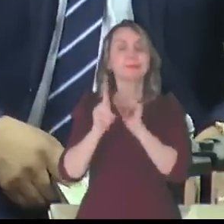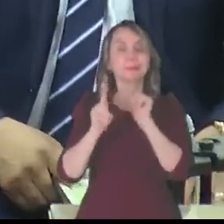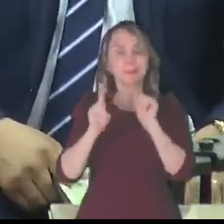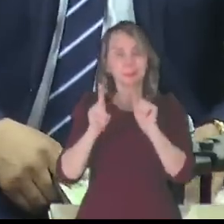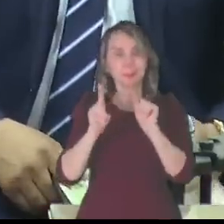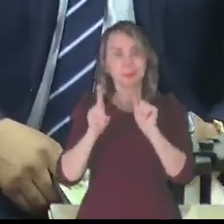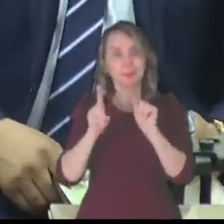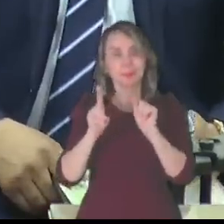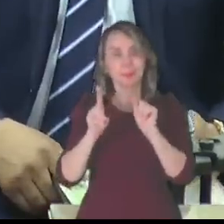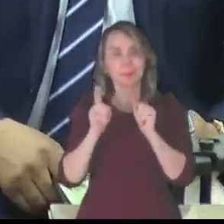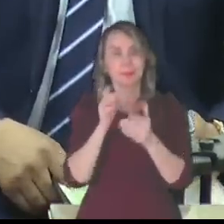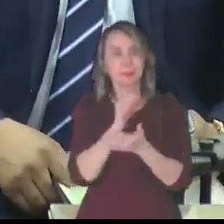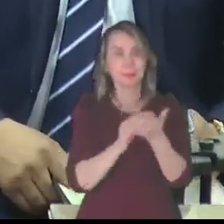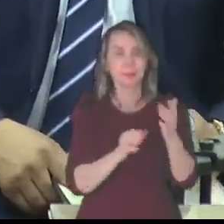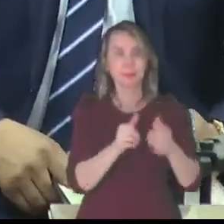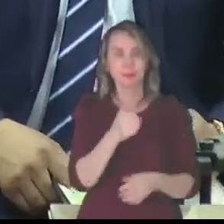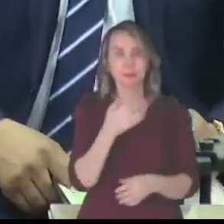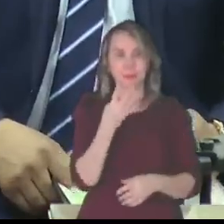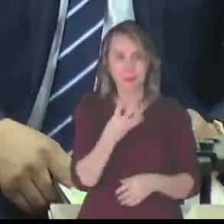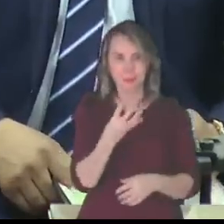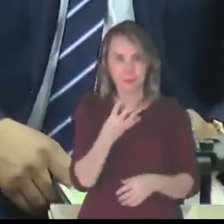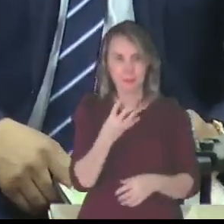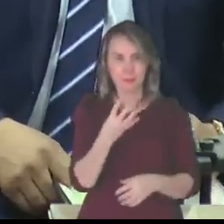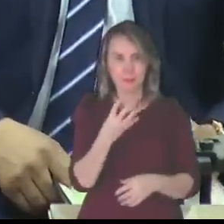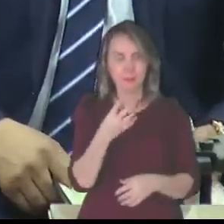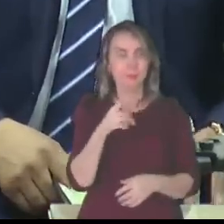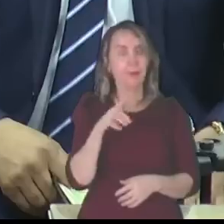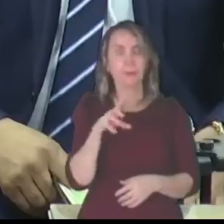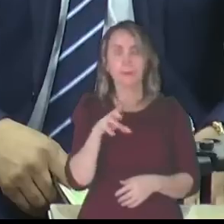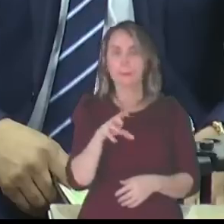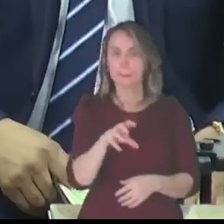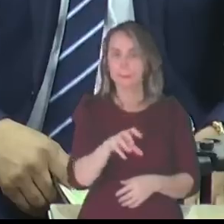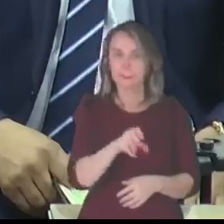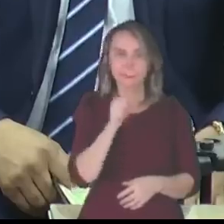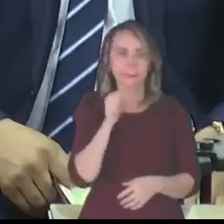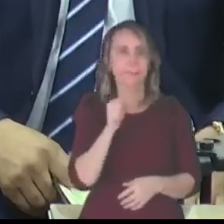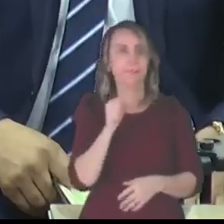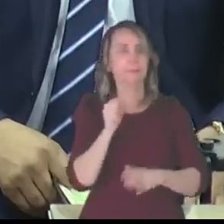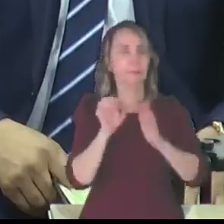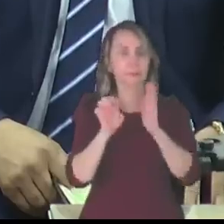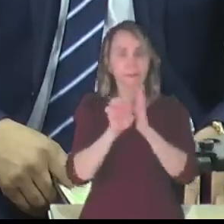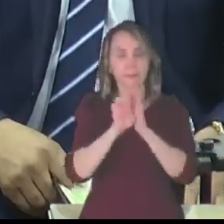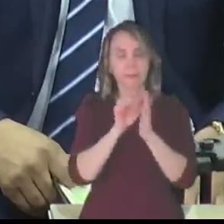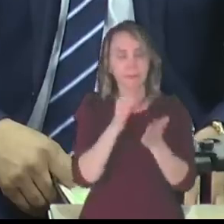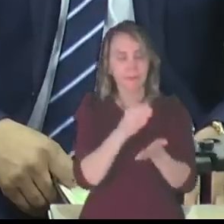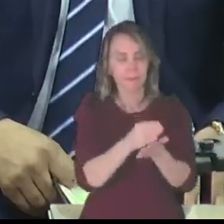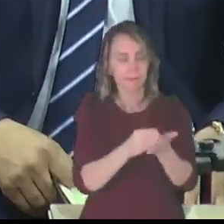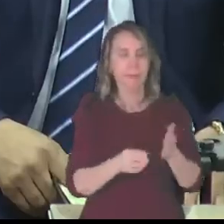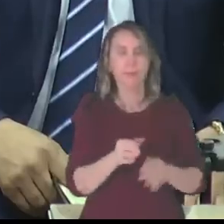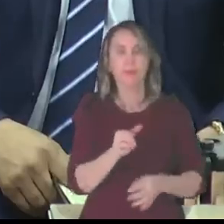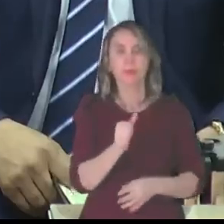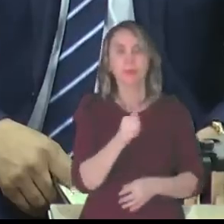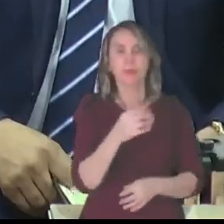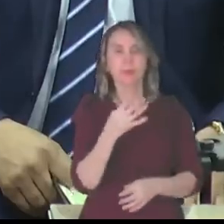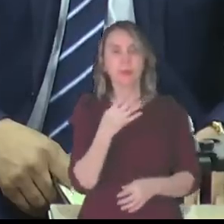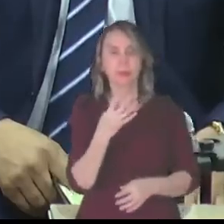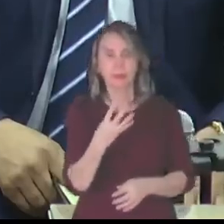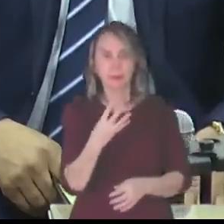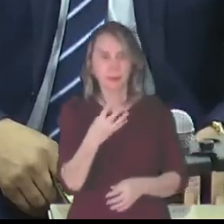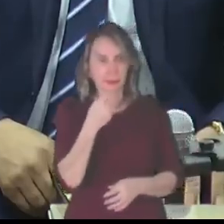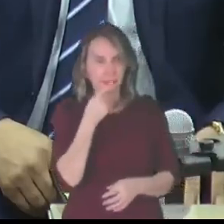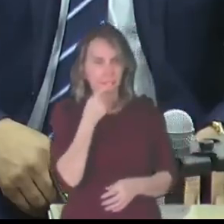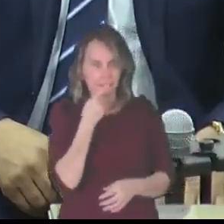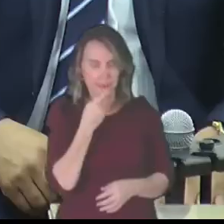no capítulo 14 do Êxodo Aí você pega lá Bíblia em Êxodo 14 aí você diz senhor